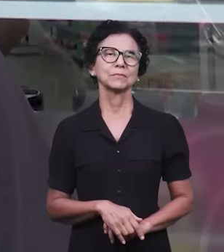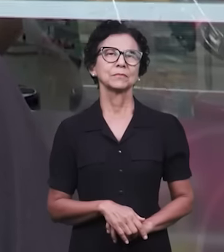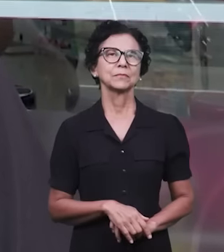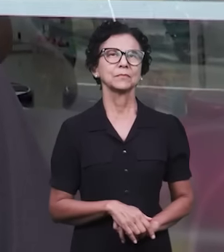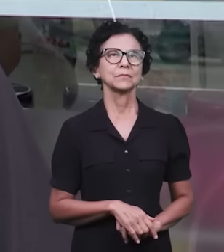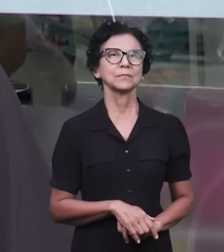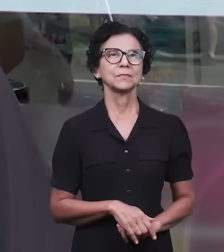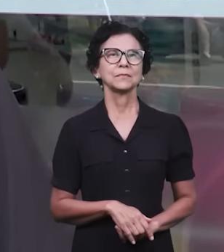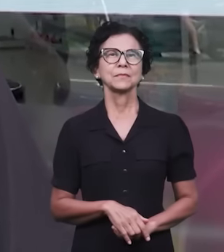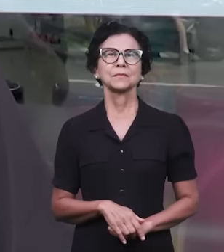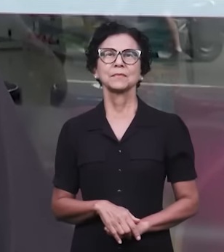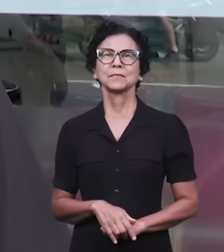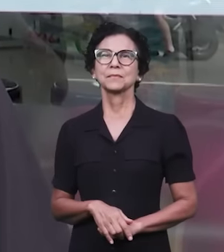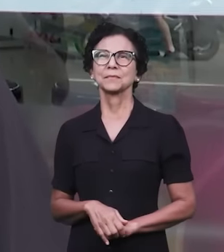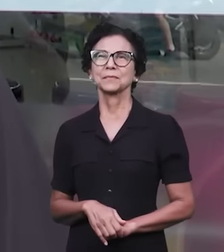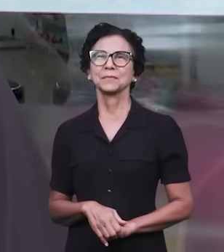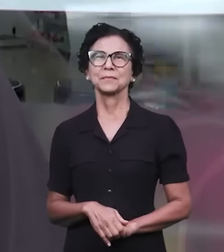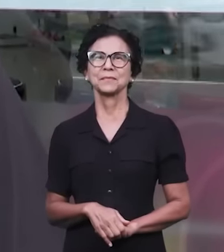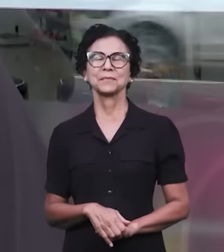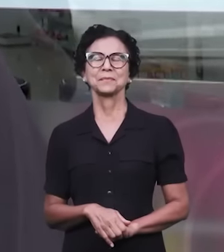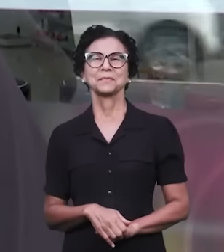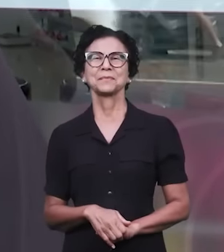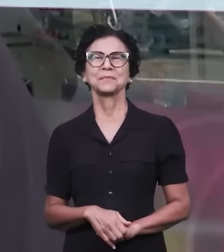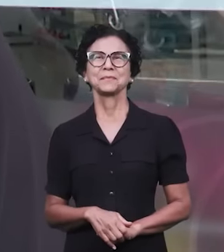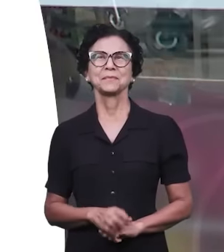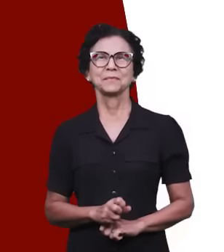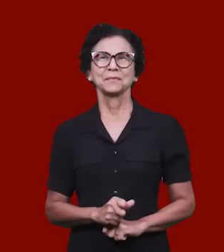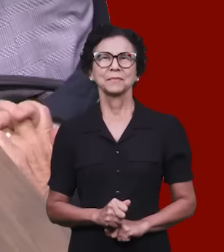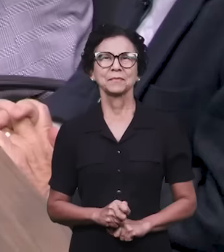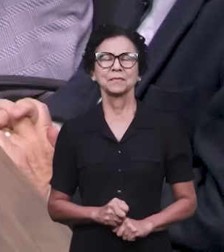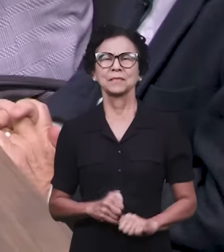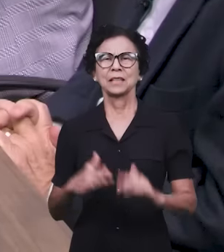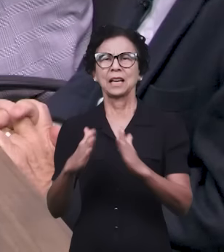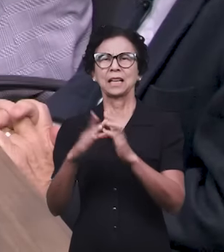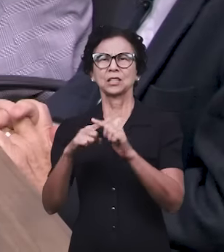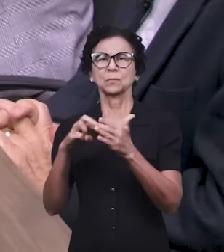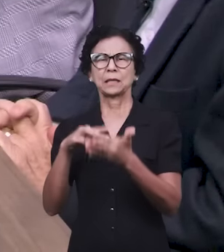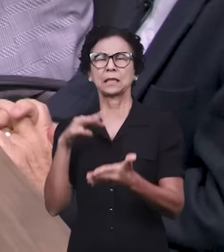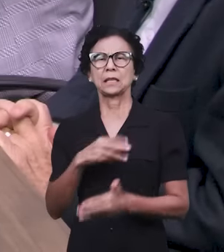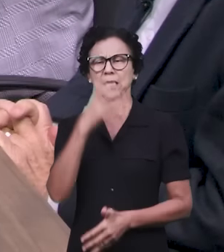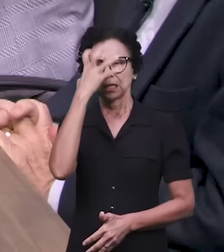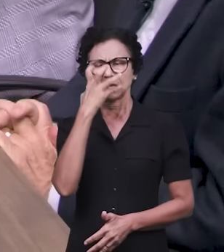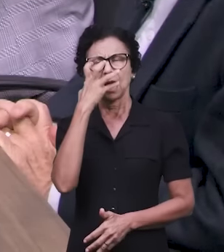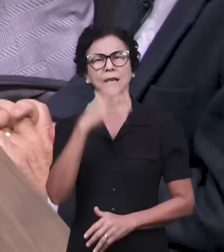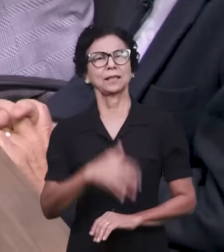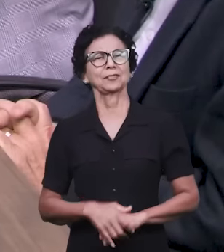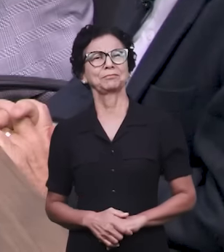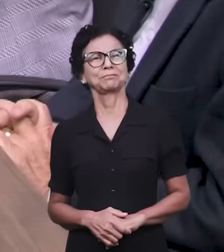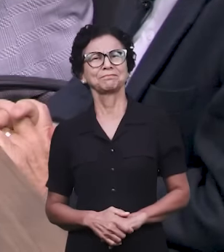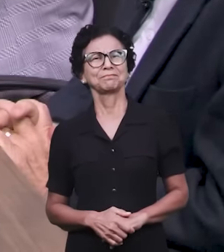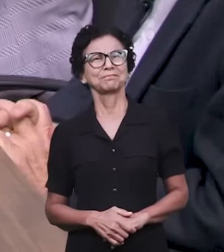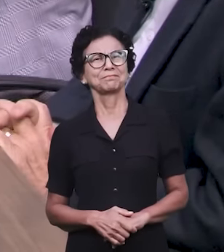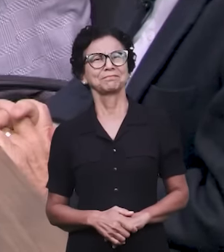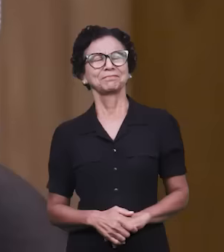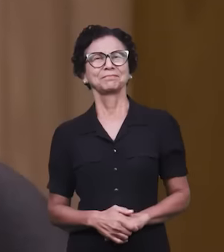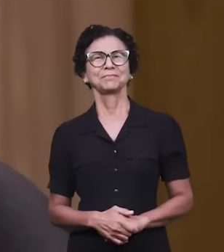A minha pergunta é, a Igreja Maranata é uma igreja realmente séria? Obrigado, Ezequiel, por sua participação. Pastor Amadeu.